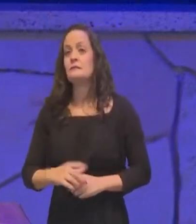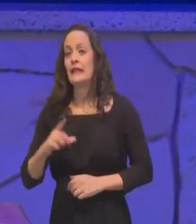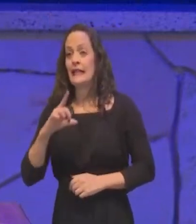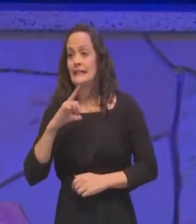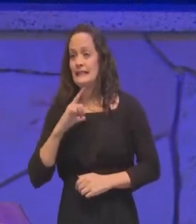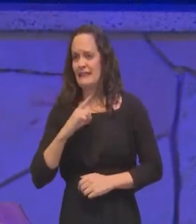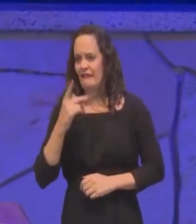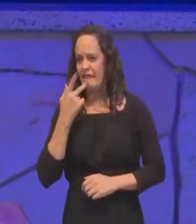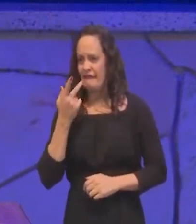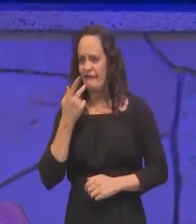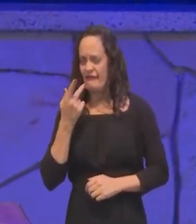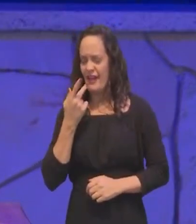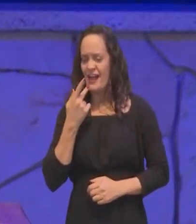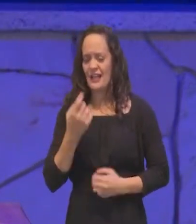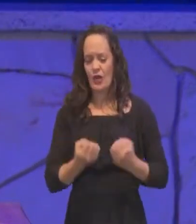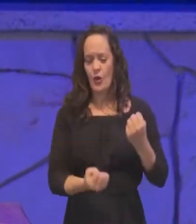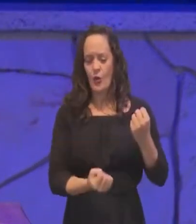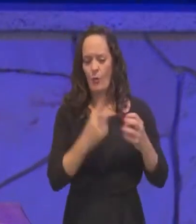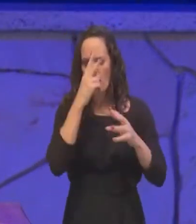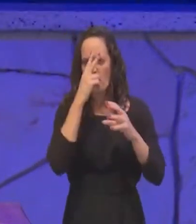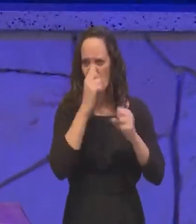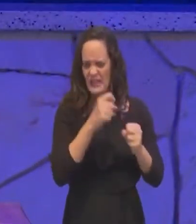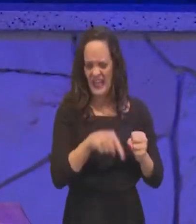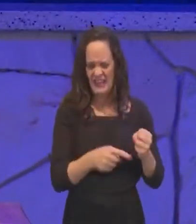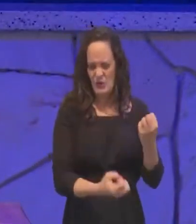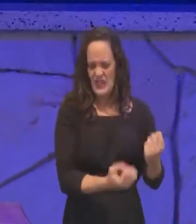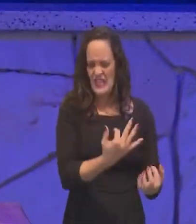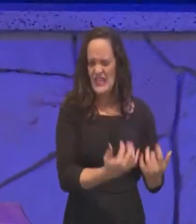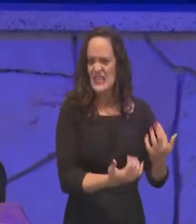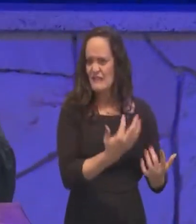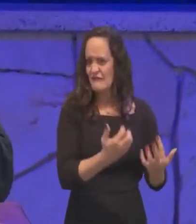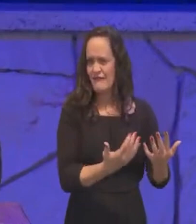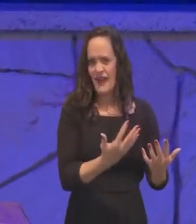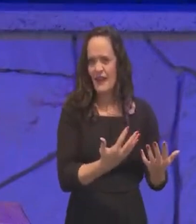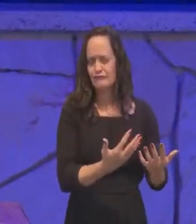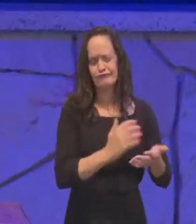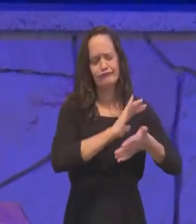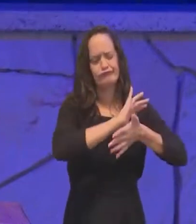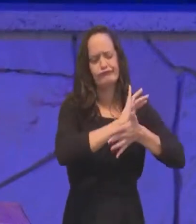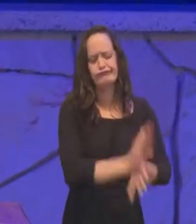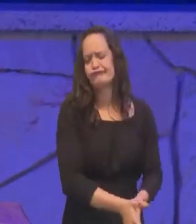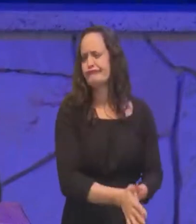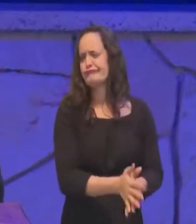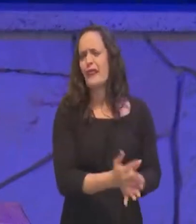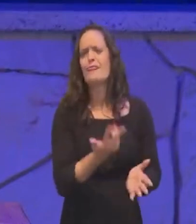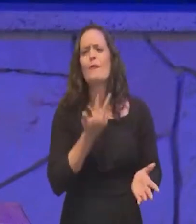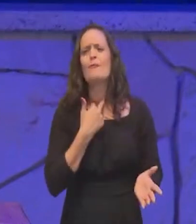inferno, as portas do inferno, traduzido em algumas Bíblias como Hades, não poderão